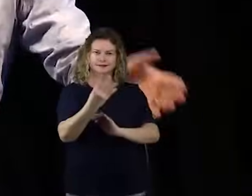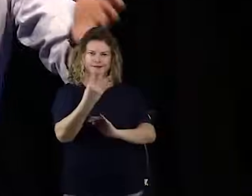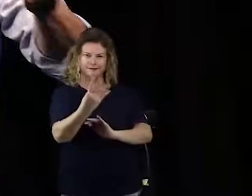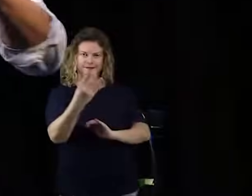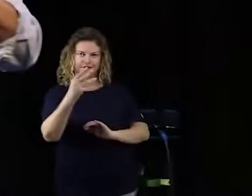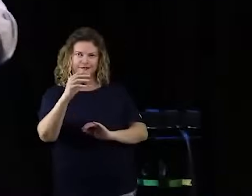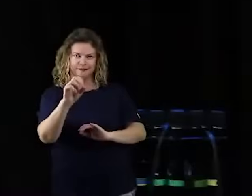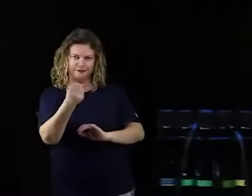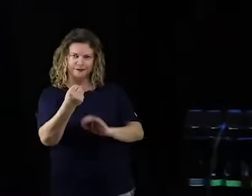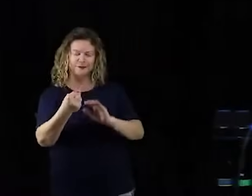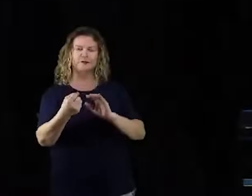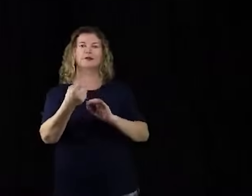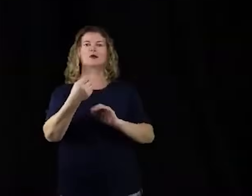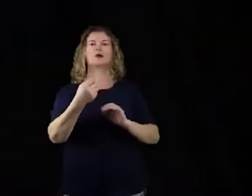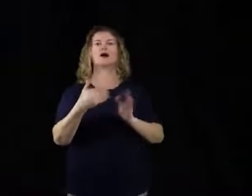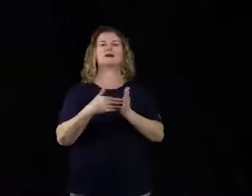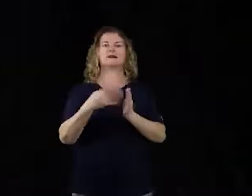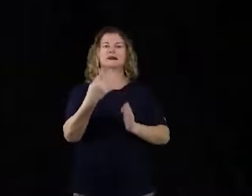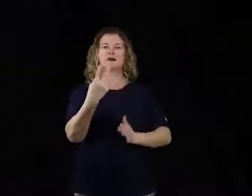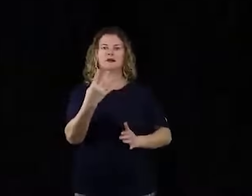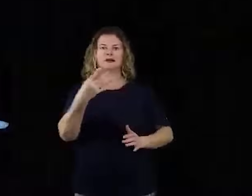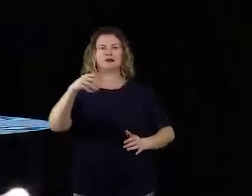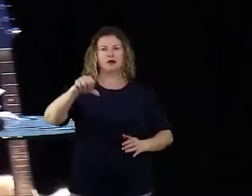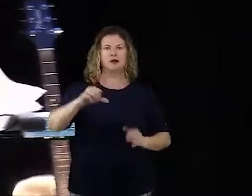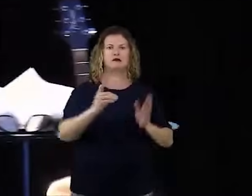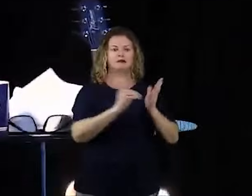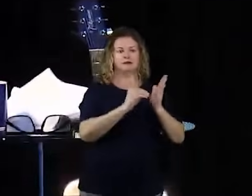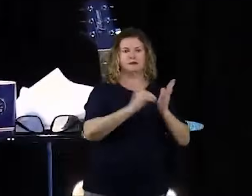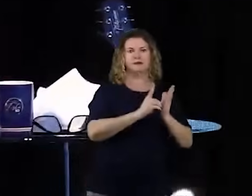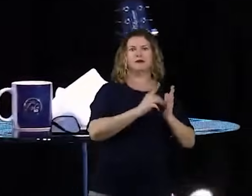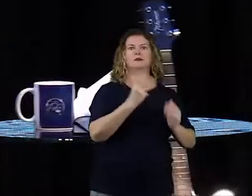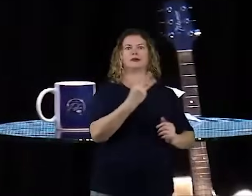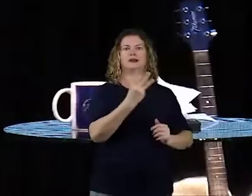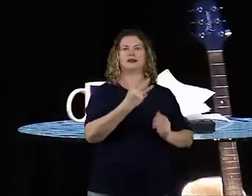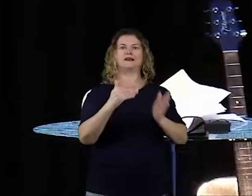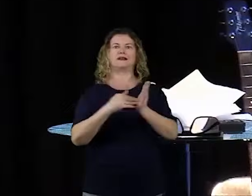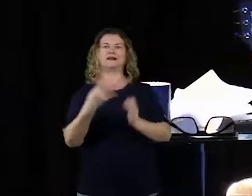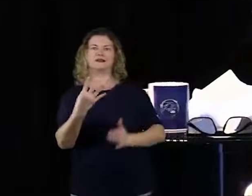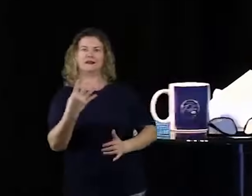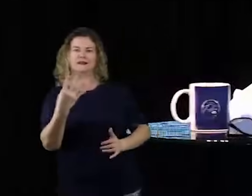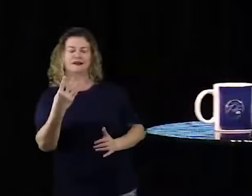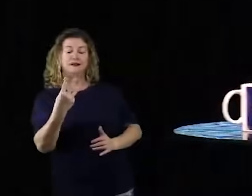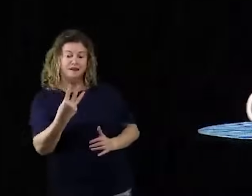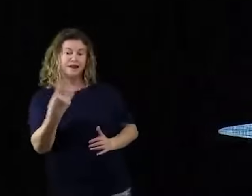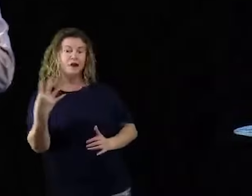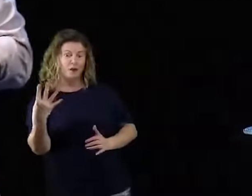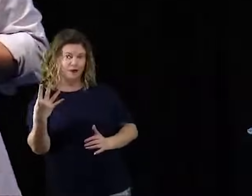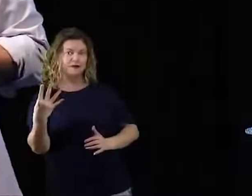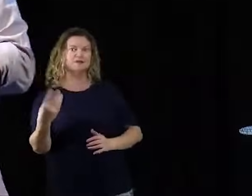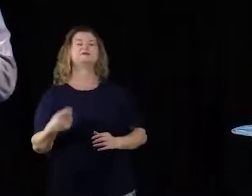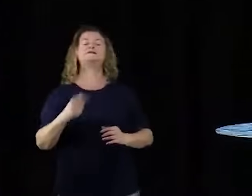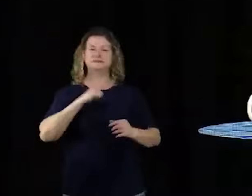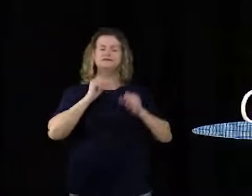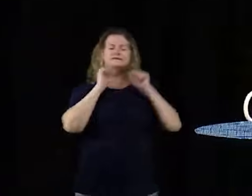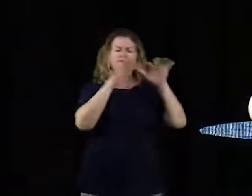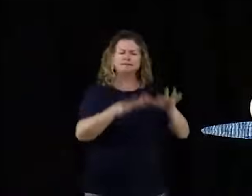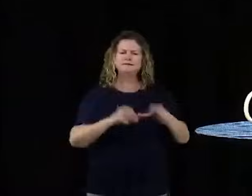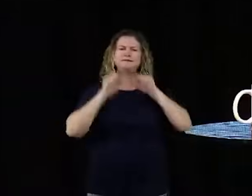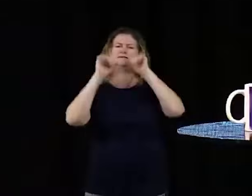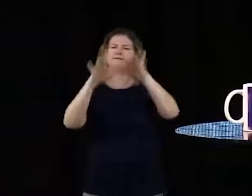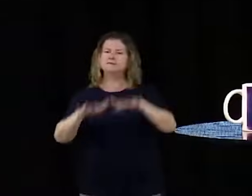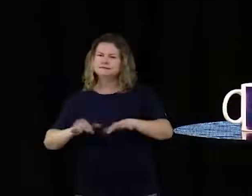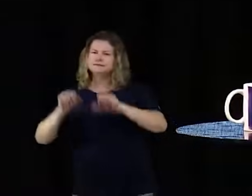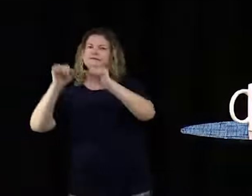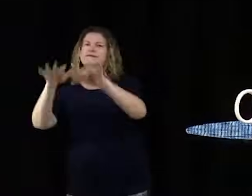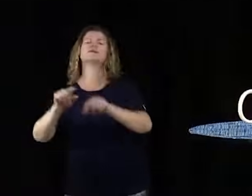49 você pega Deuteronômio Capítulo 33 34 essas bênçãos são repetidas Então o que a gente faz a